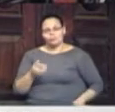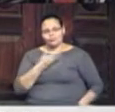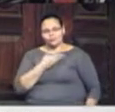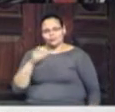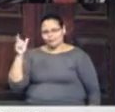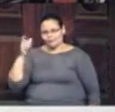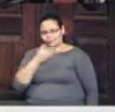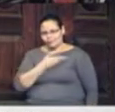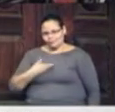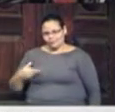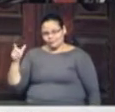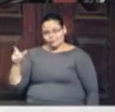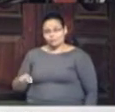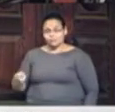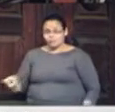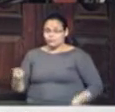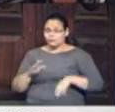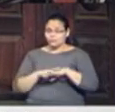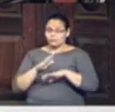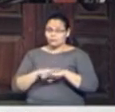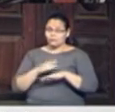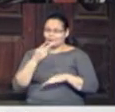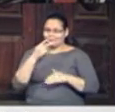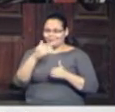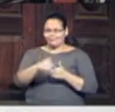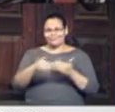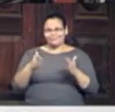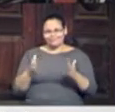Governo que intitulou pacote,